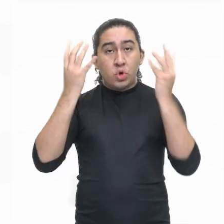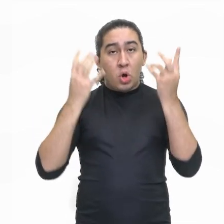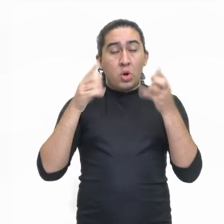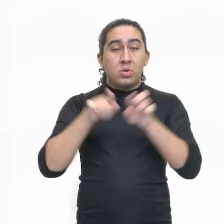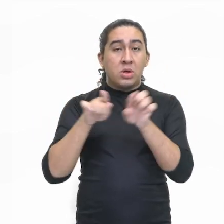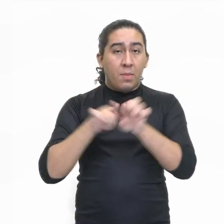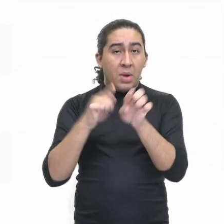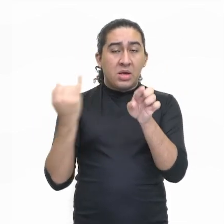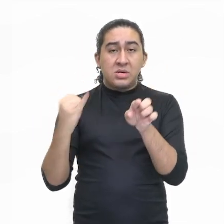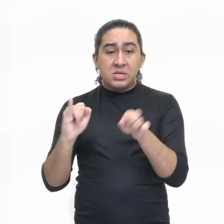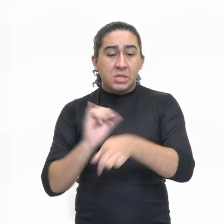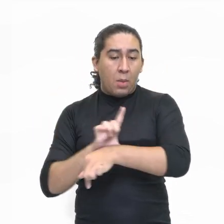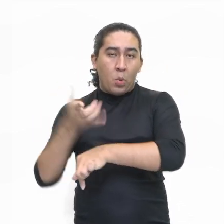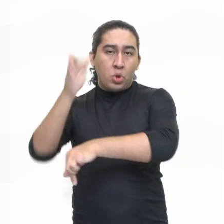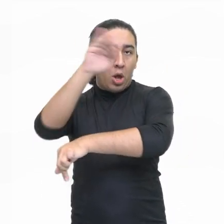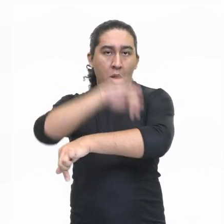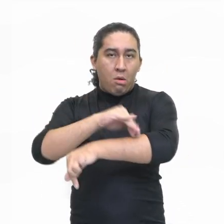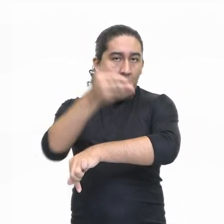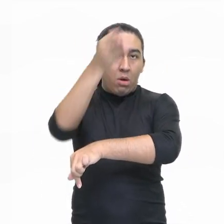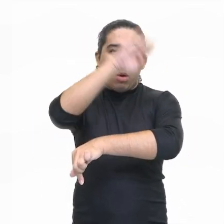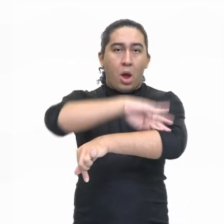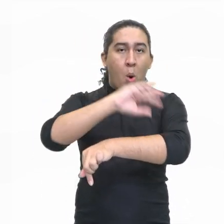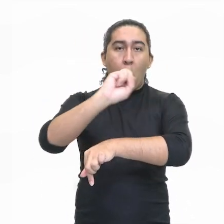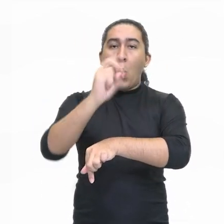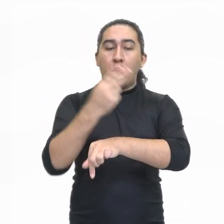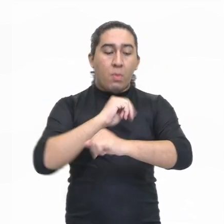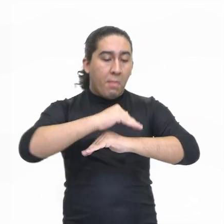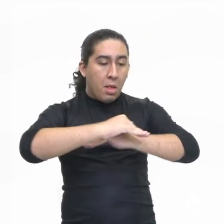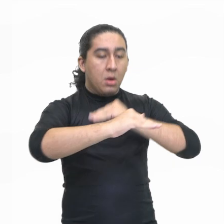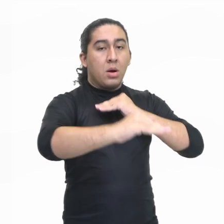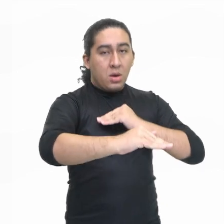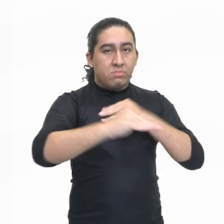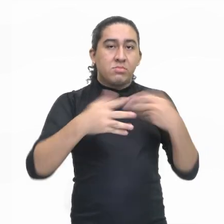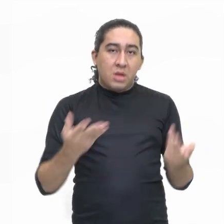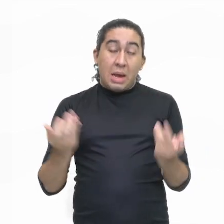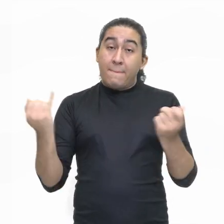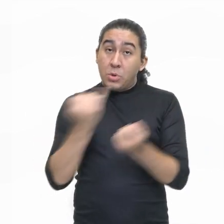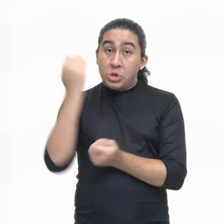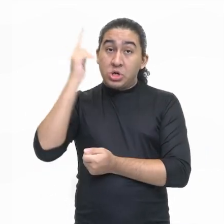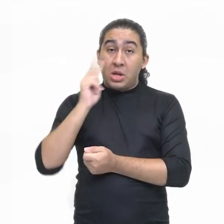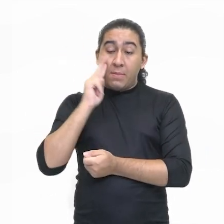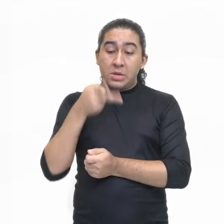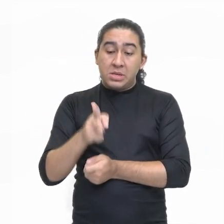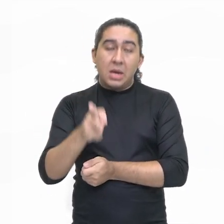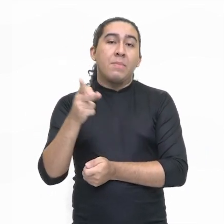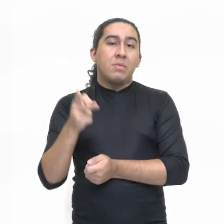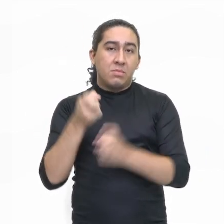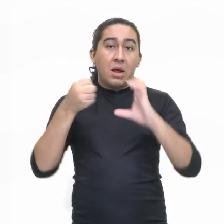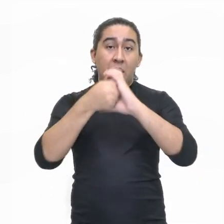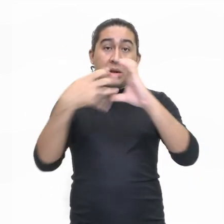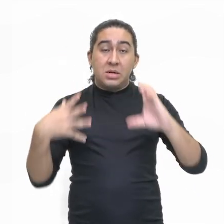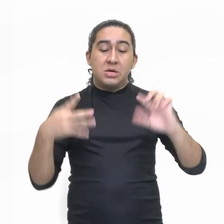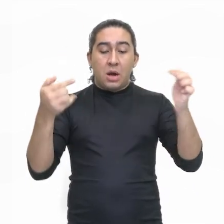Então, é importante frisar aí esse conceito para a gente entender um pouquinho as limitações de cada bioma.